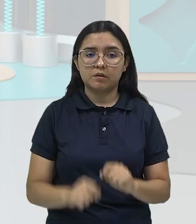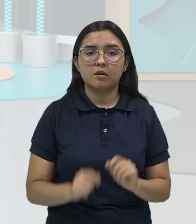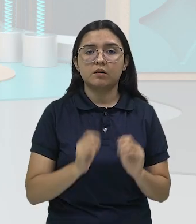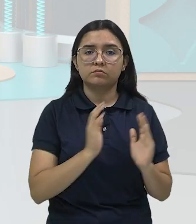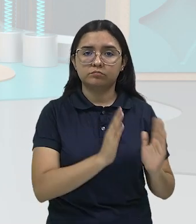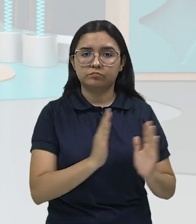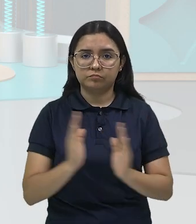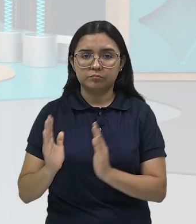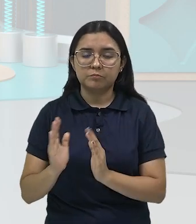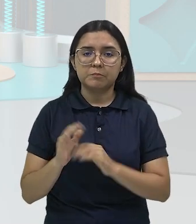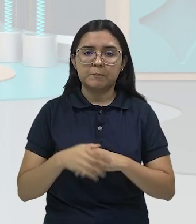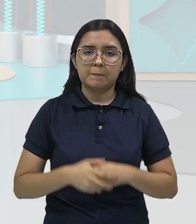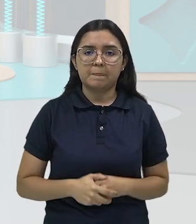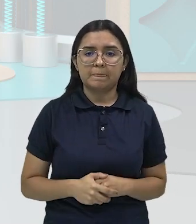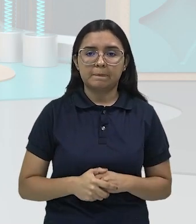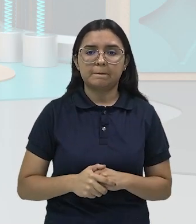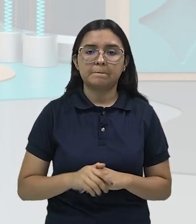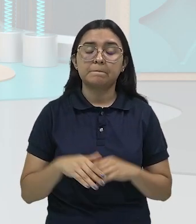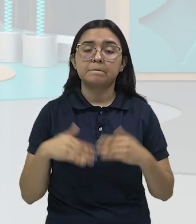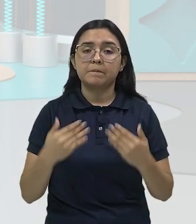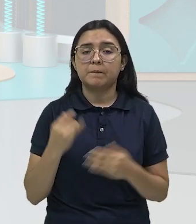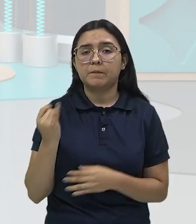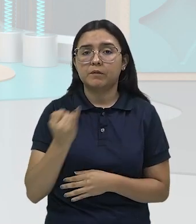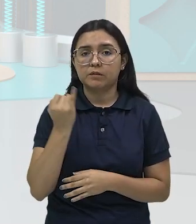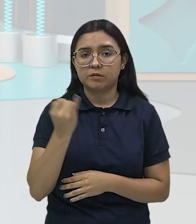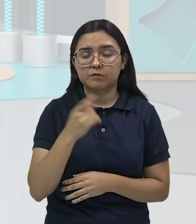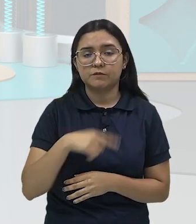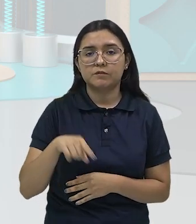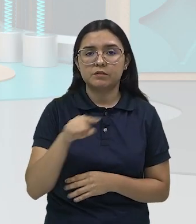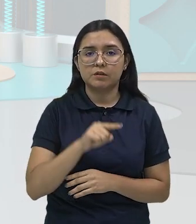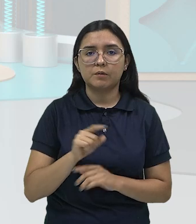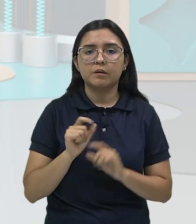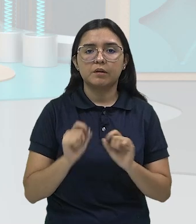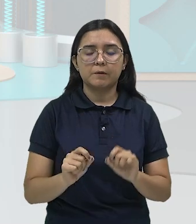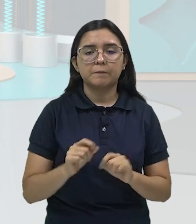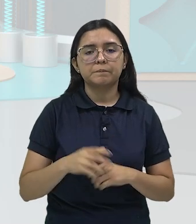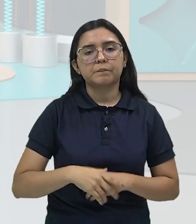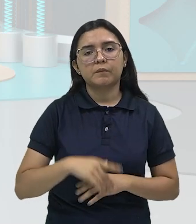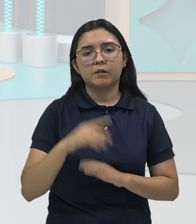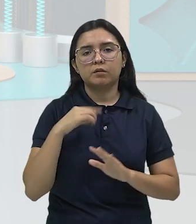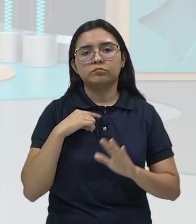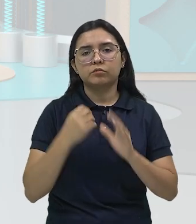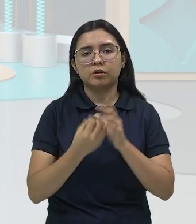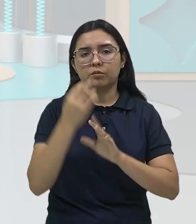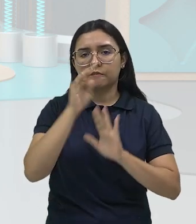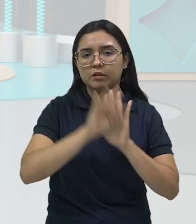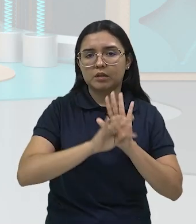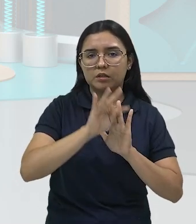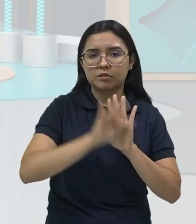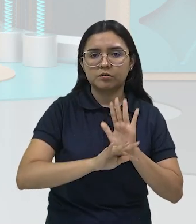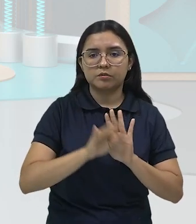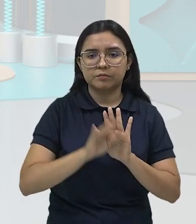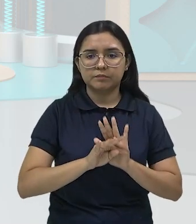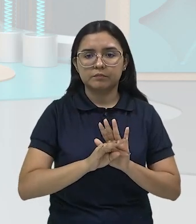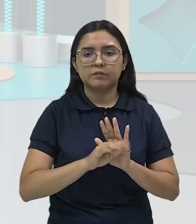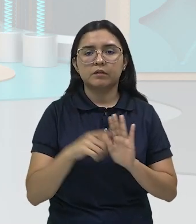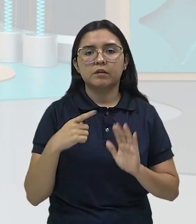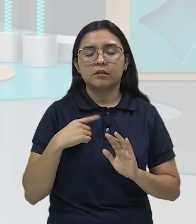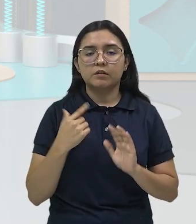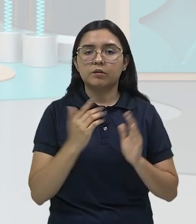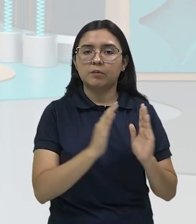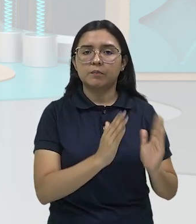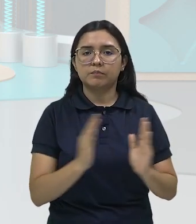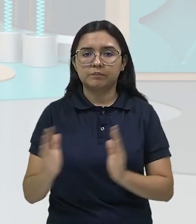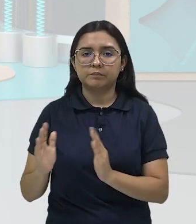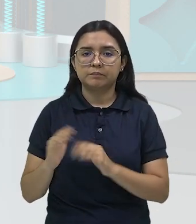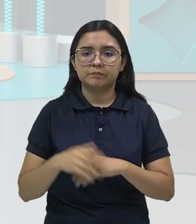entre esses elementos. É muito importante quando você compõe um texto que você mantenha uma linha de